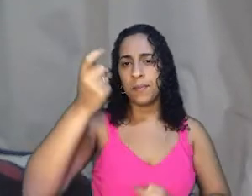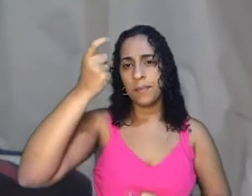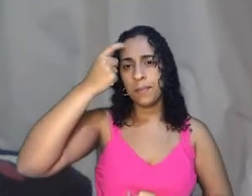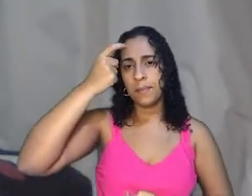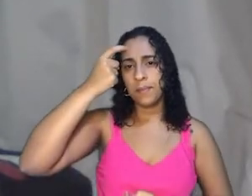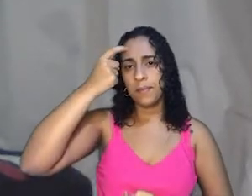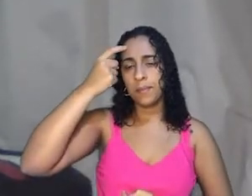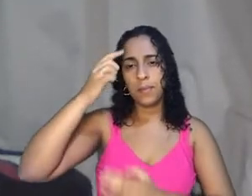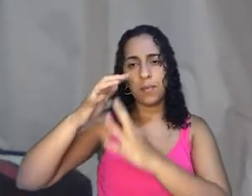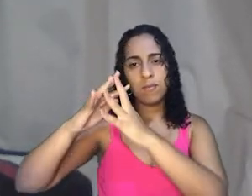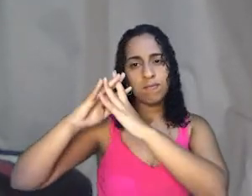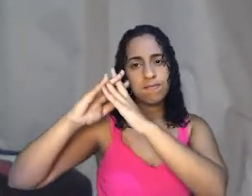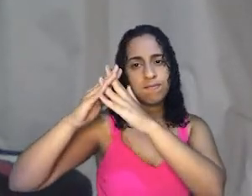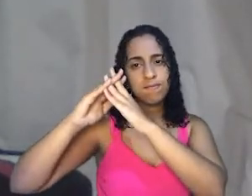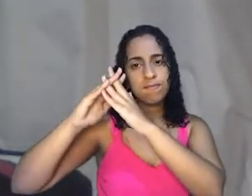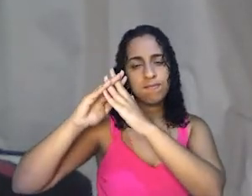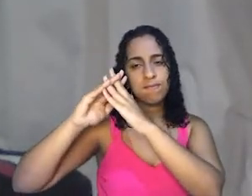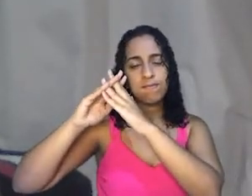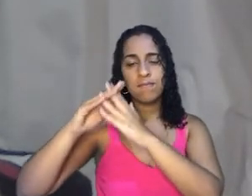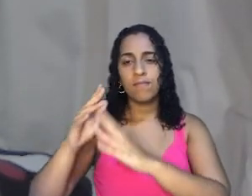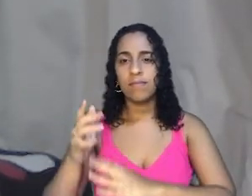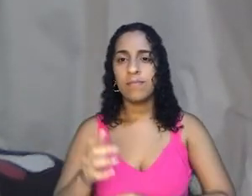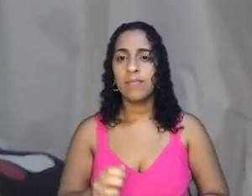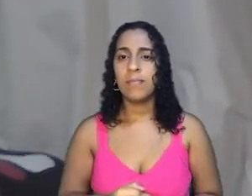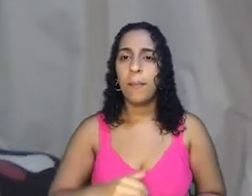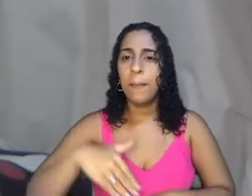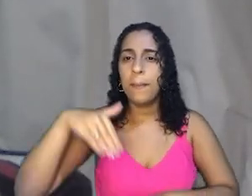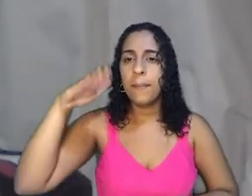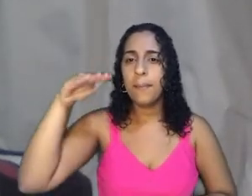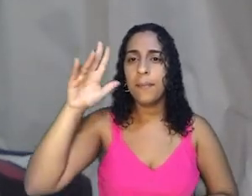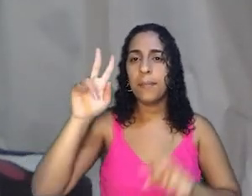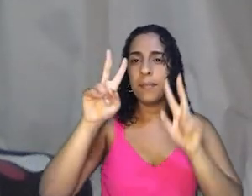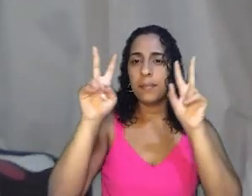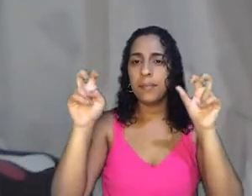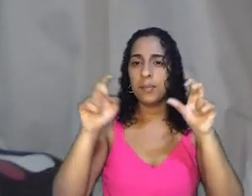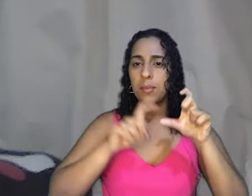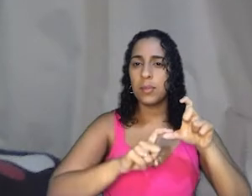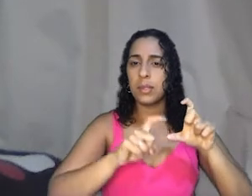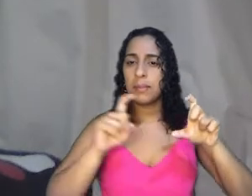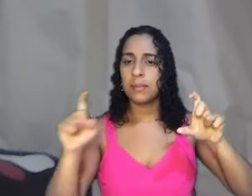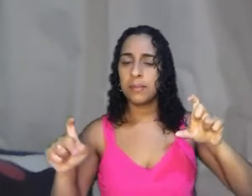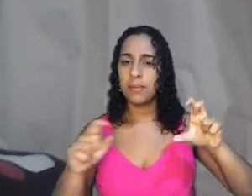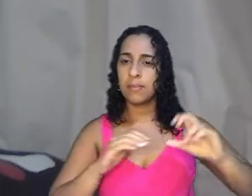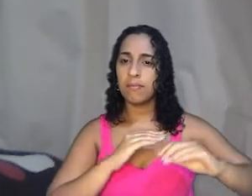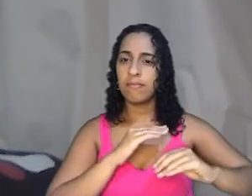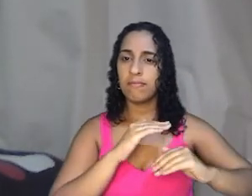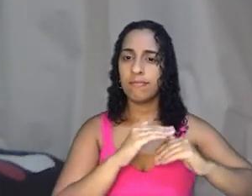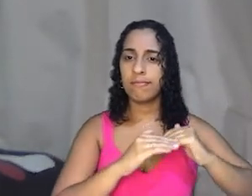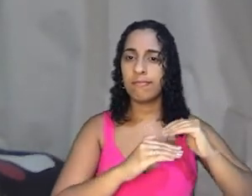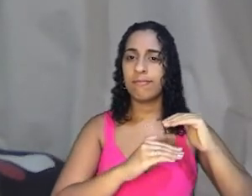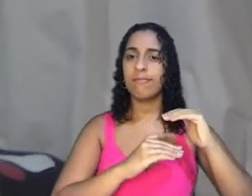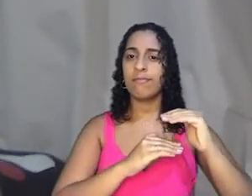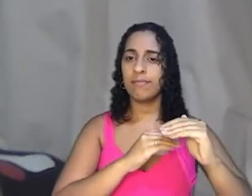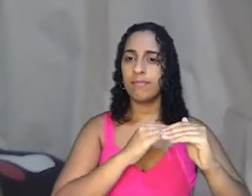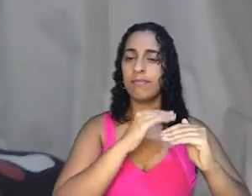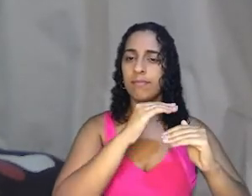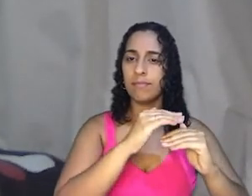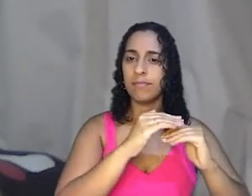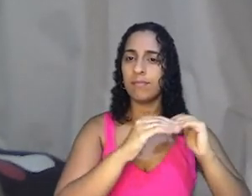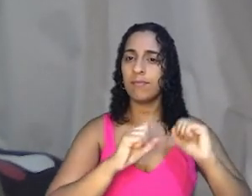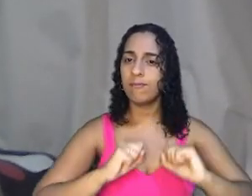EA refletir ainda mais sobre Independência com o processo é um esforço que eu já veio